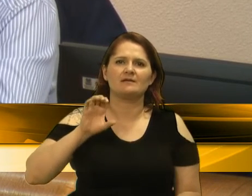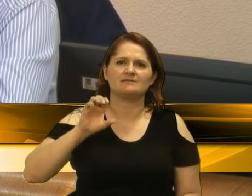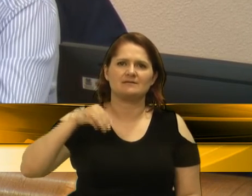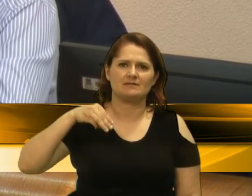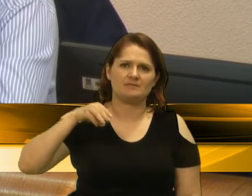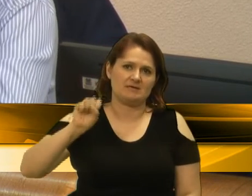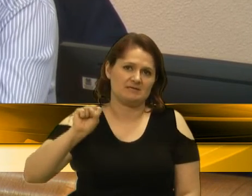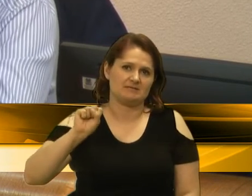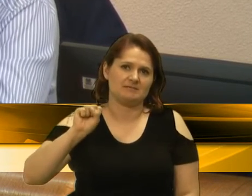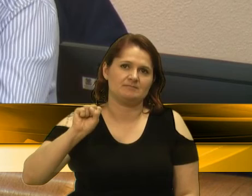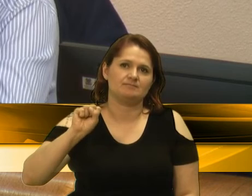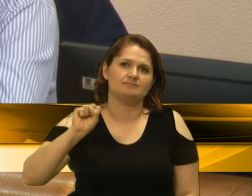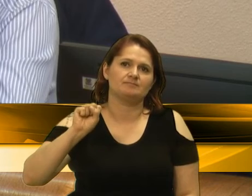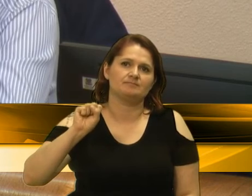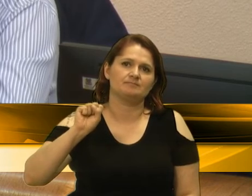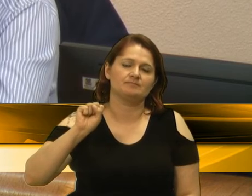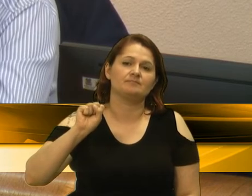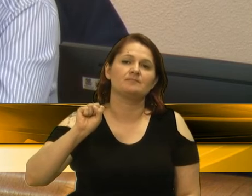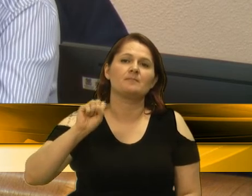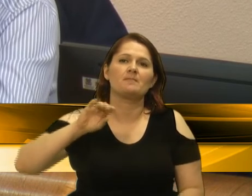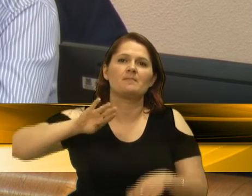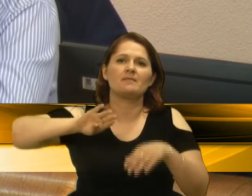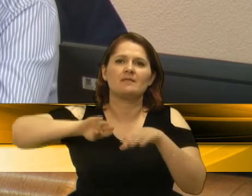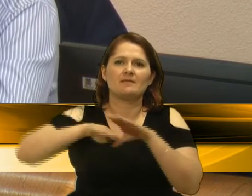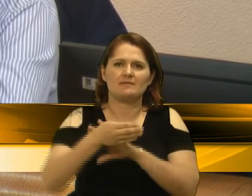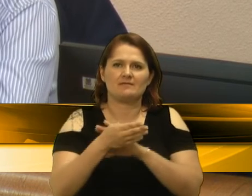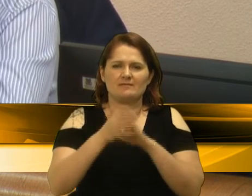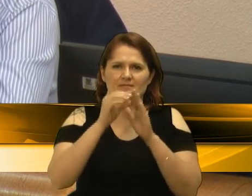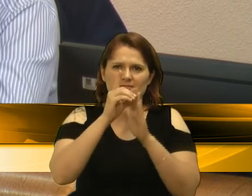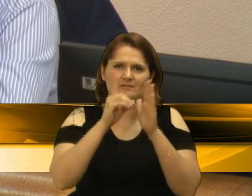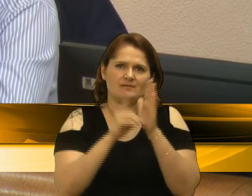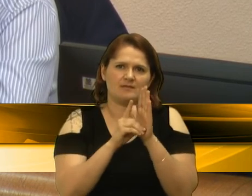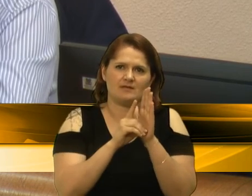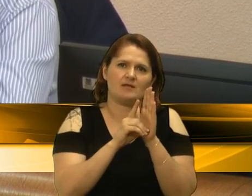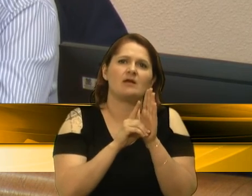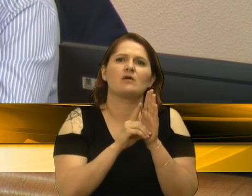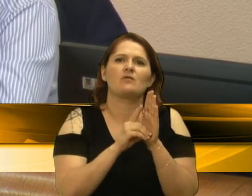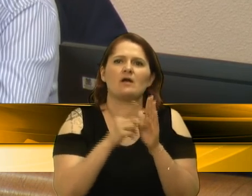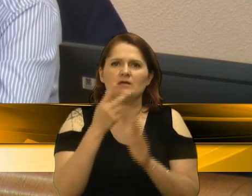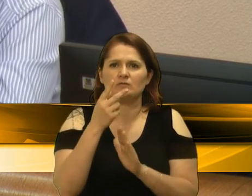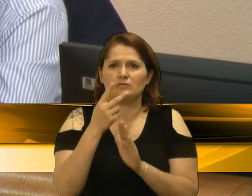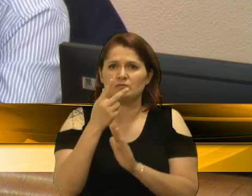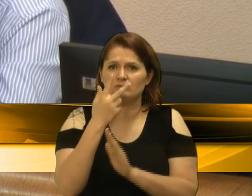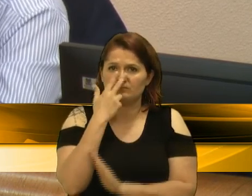RICMS, adequado o decreto legislativo como instrumento normativo para o presente